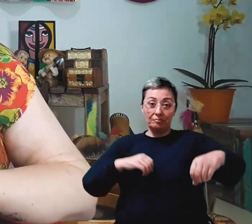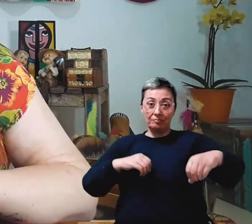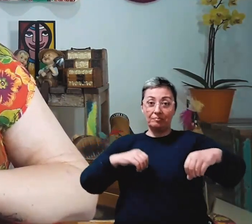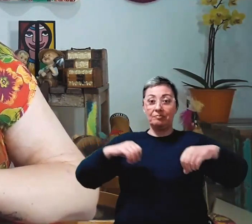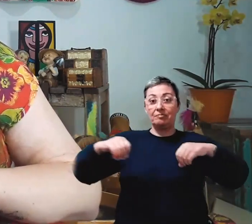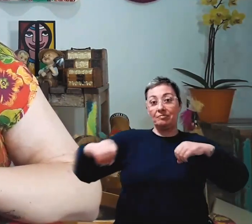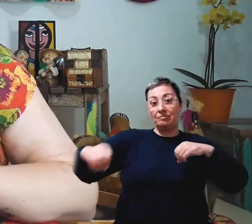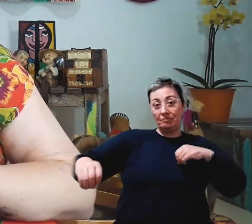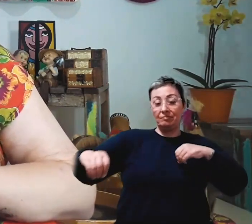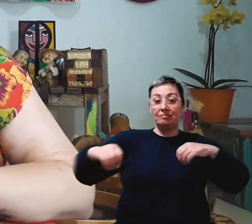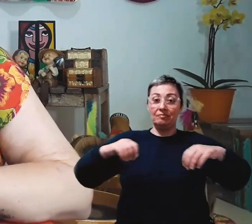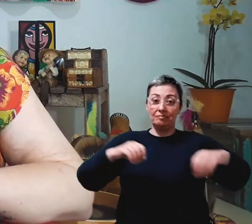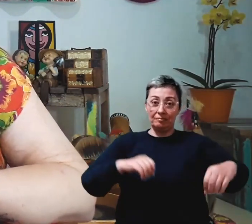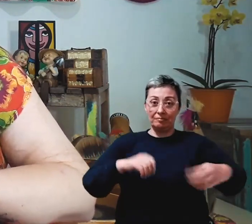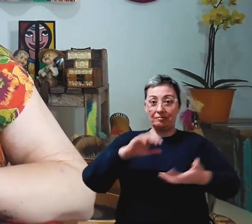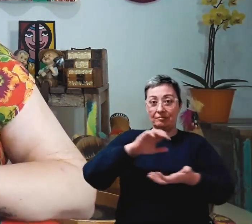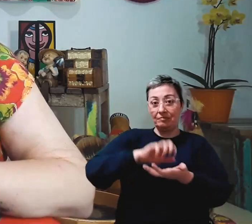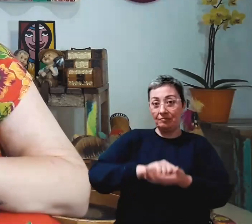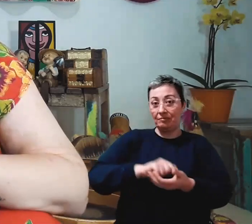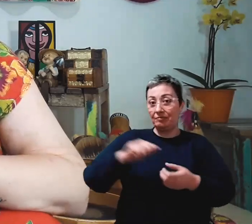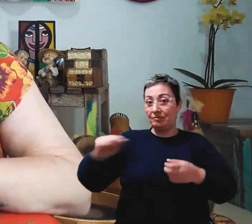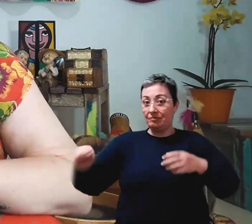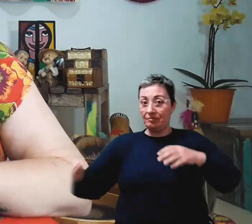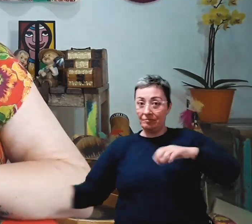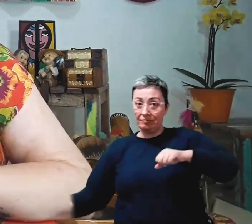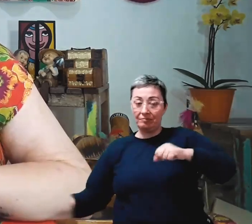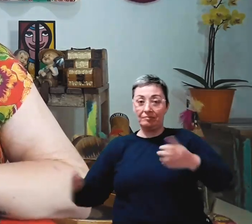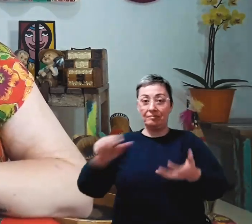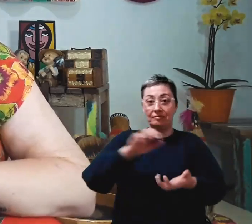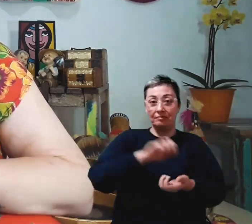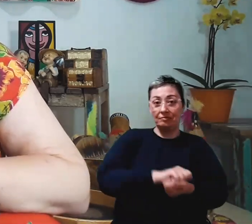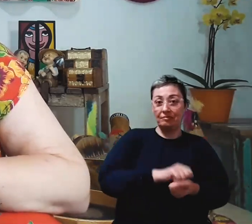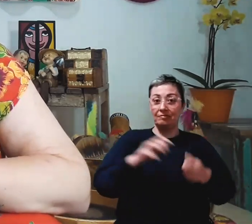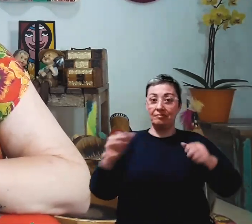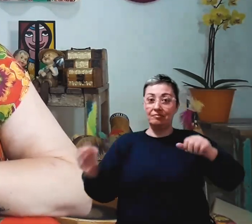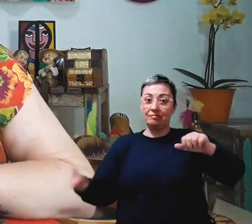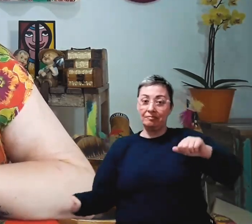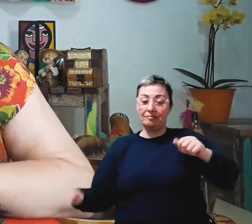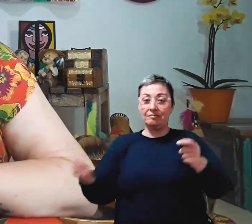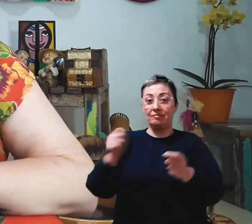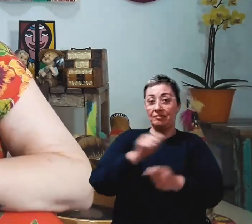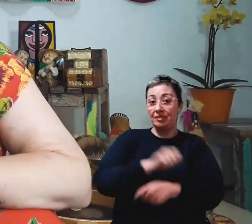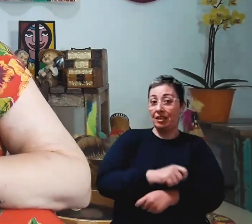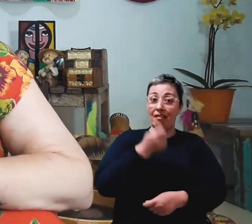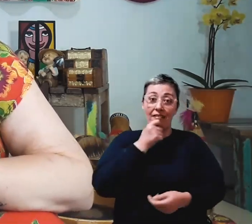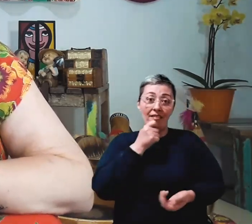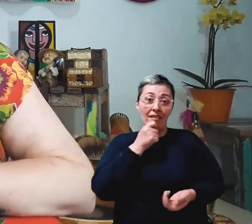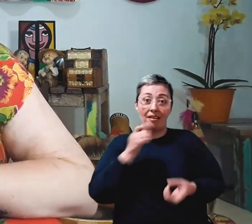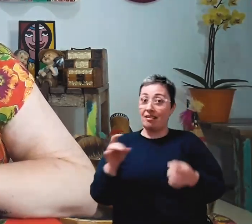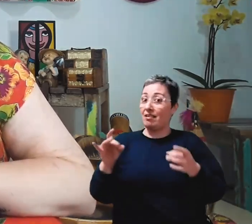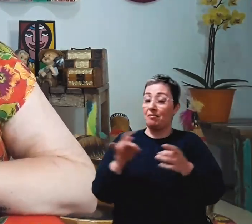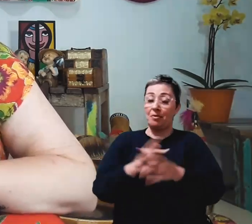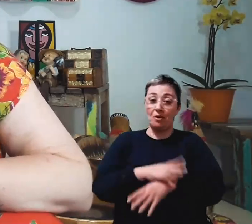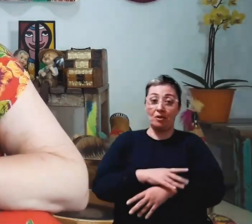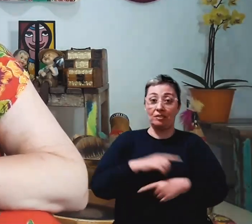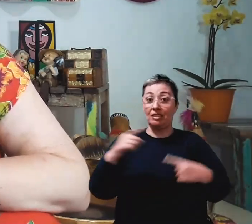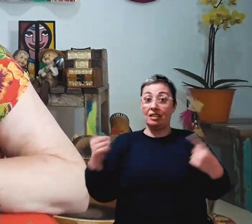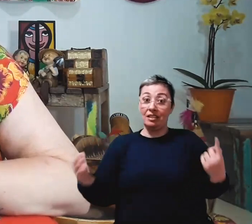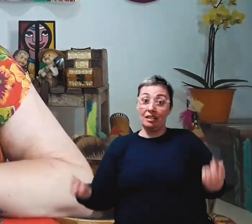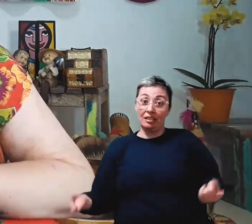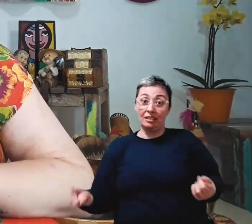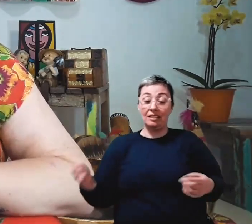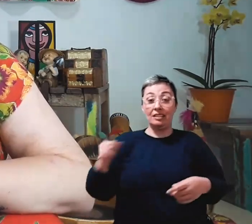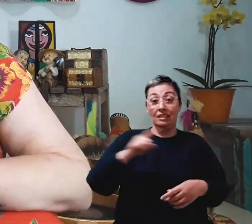ele passa de mão em mão. Ele vai, ele vem, ele ainda não chegou. Ele vai, ele vem,